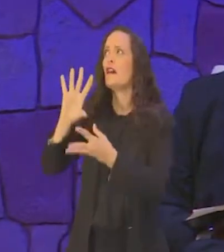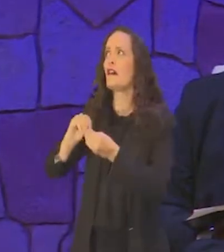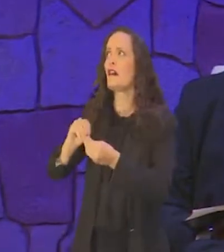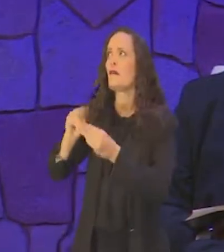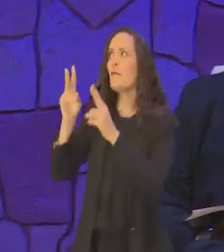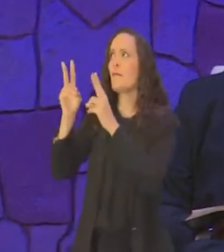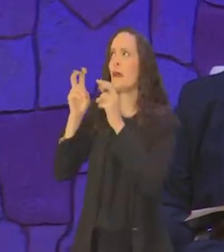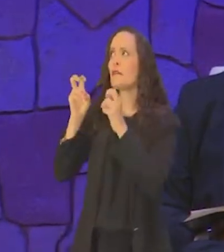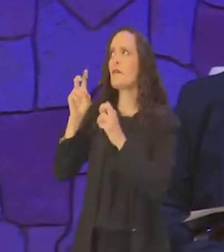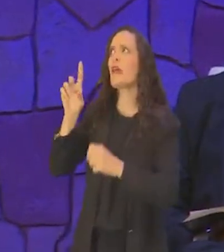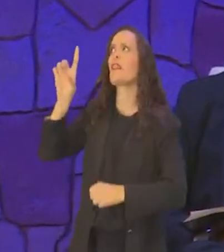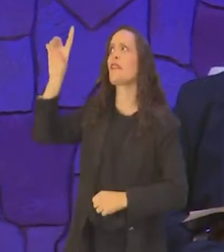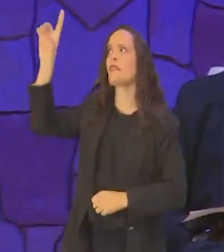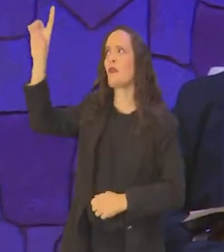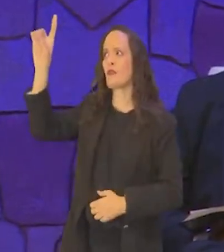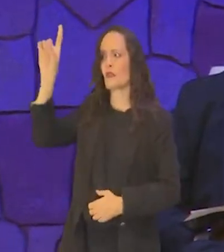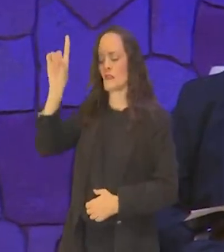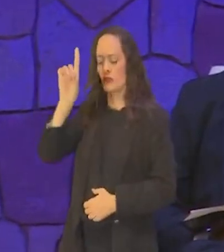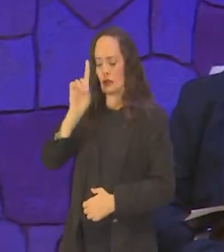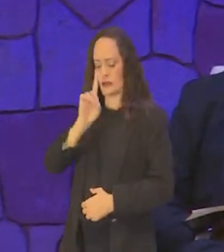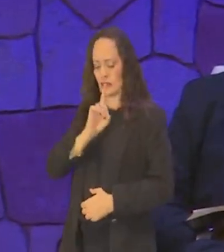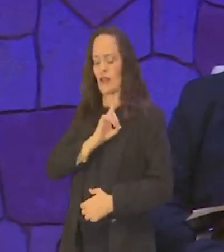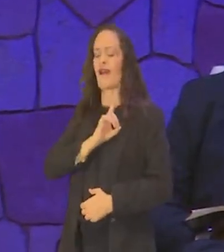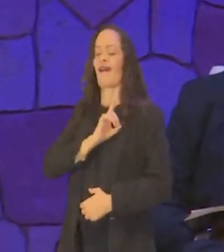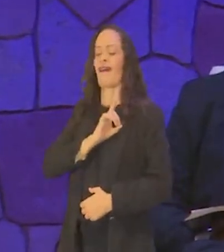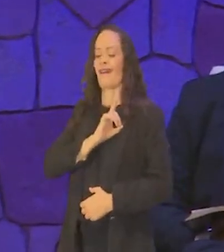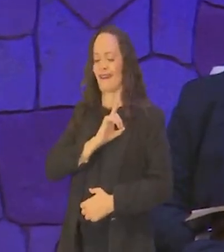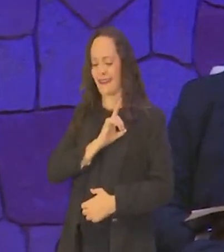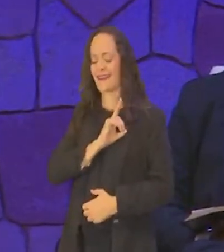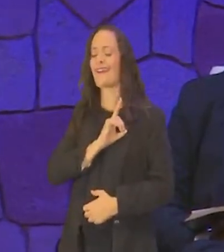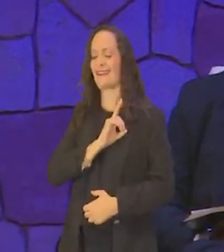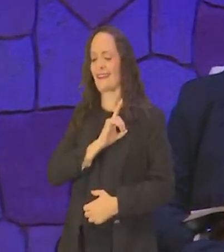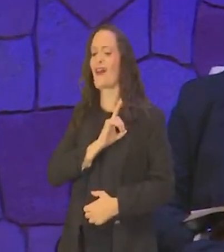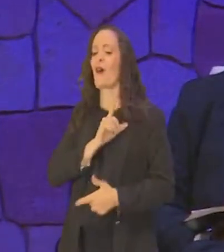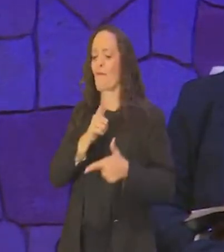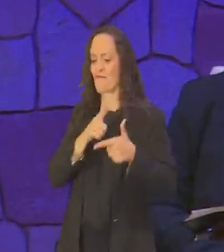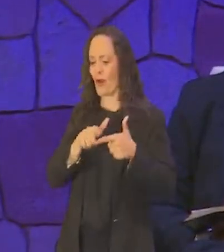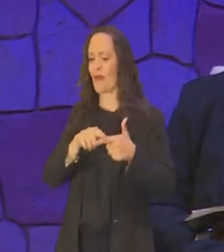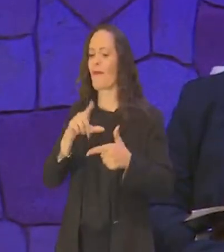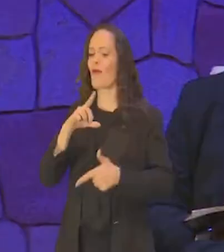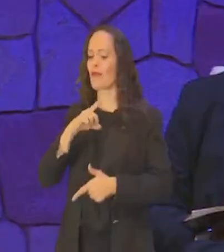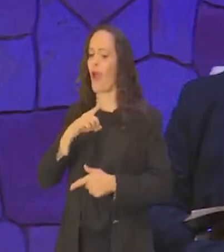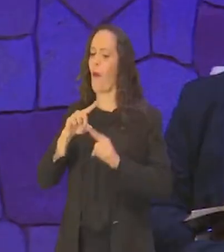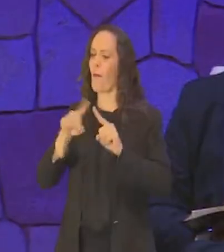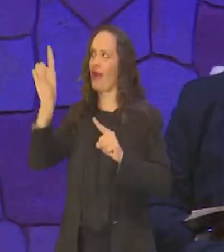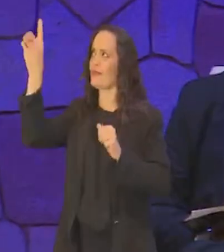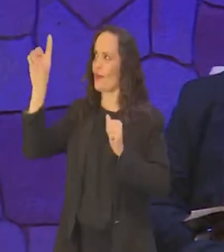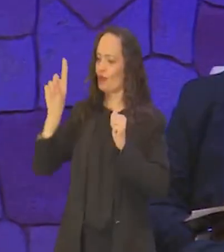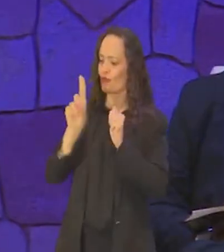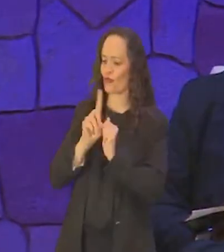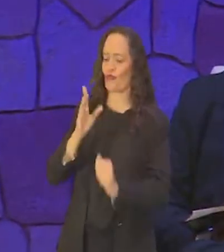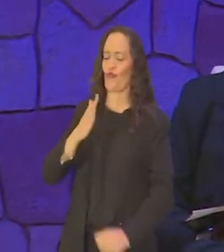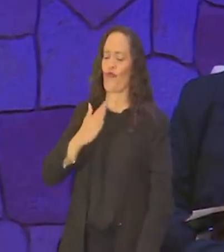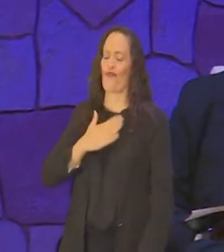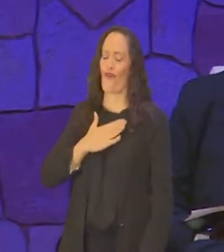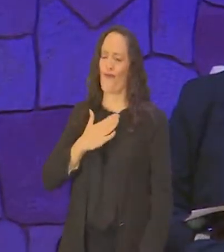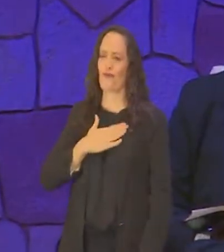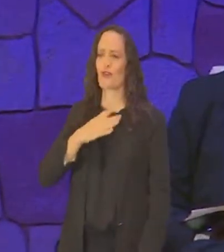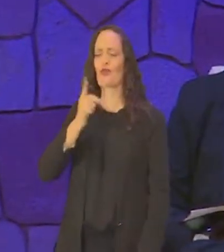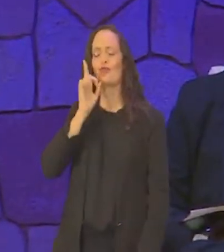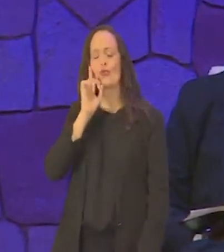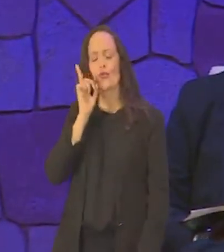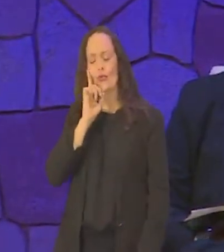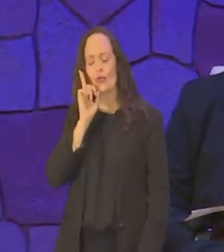a sua presença enquanto nós enfrentamos os desafios do dia